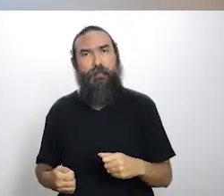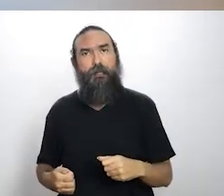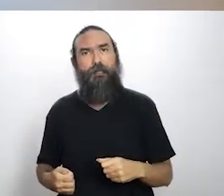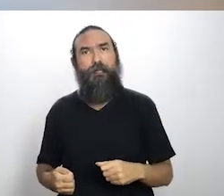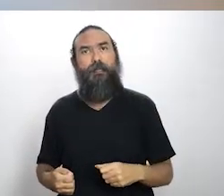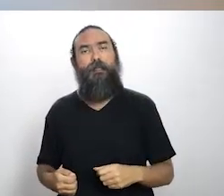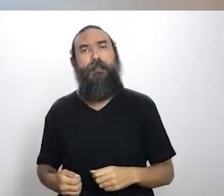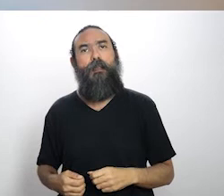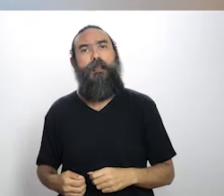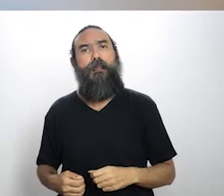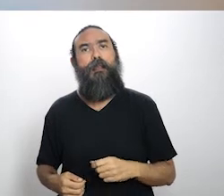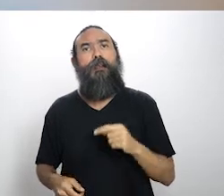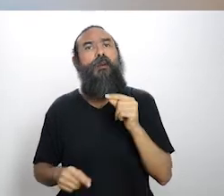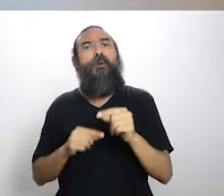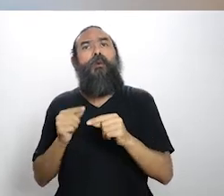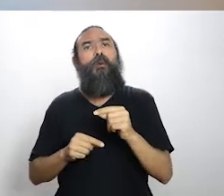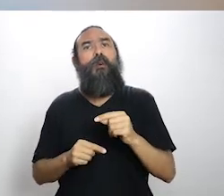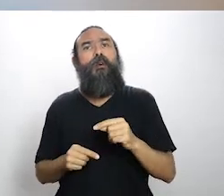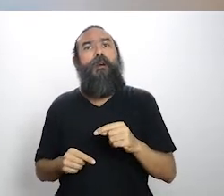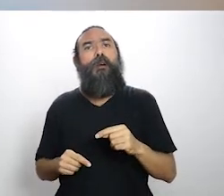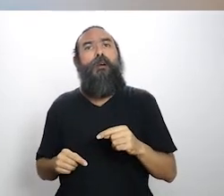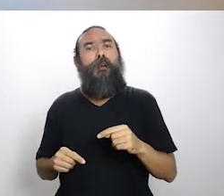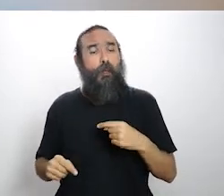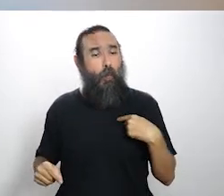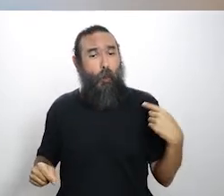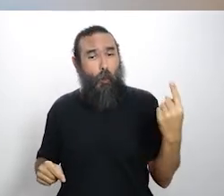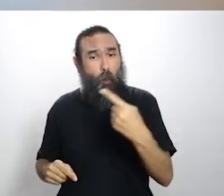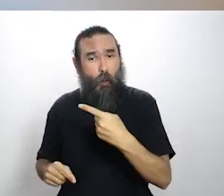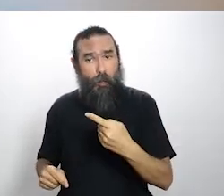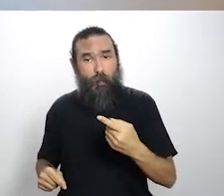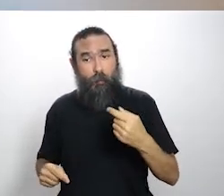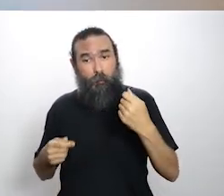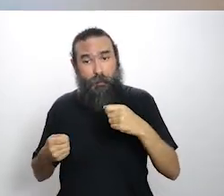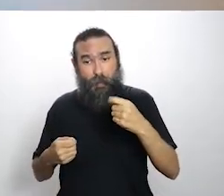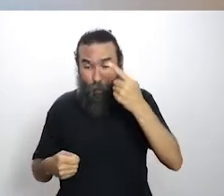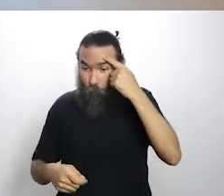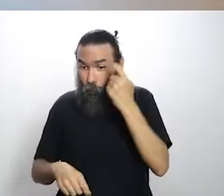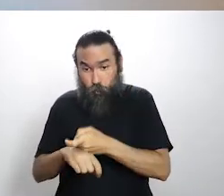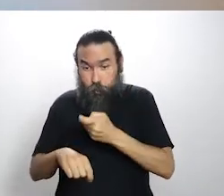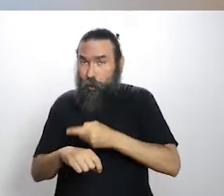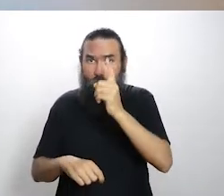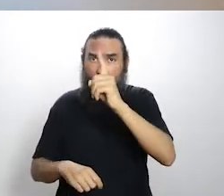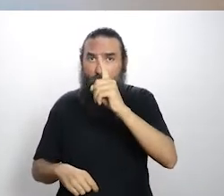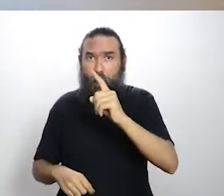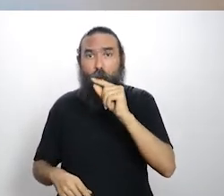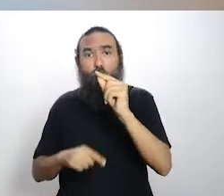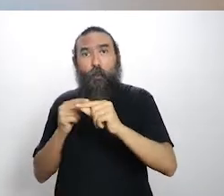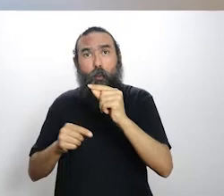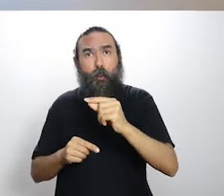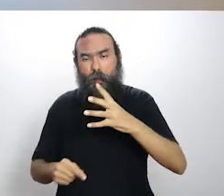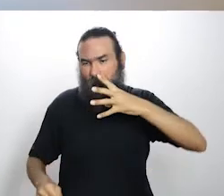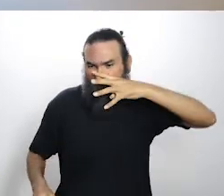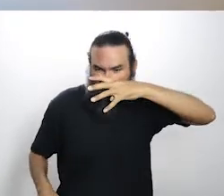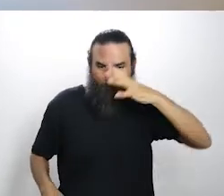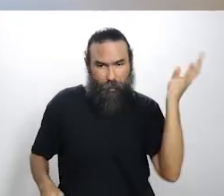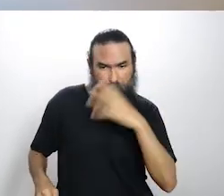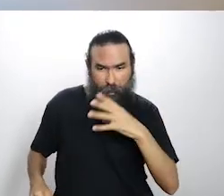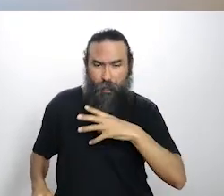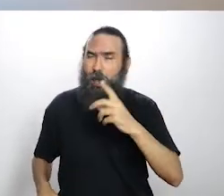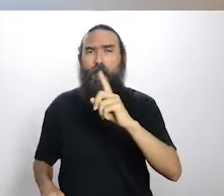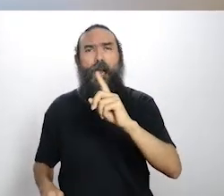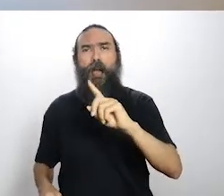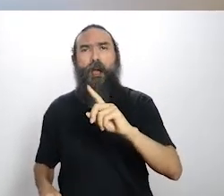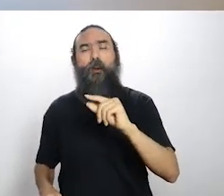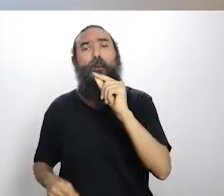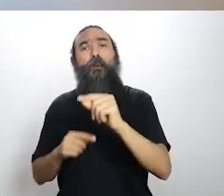cabeça dura, de repente, na marra, não é isso. Mas tem a ver com a nossa vida.